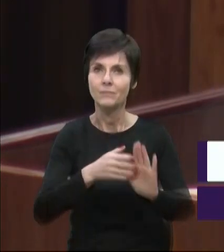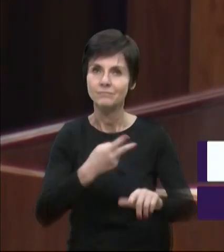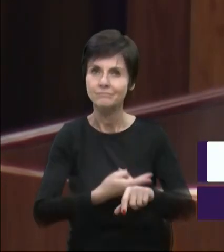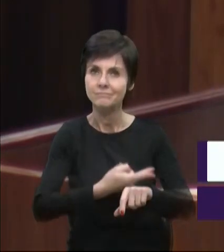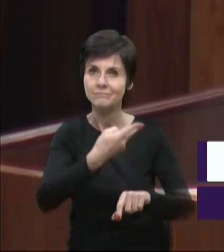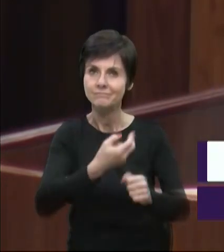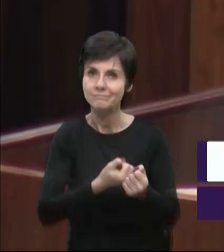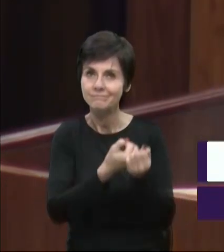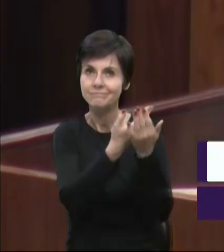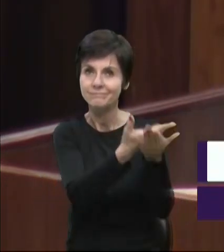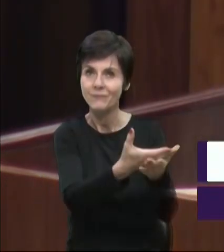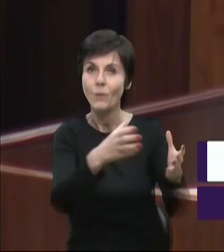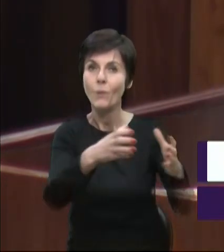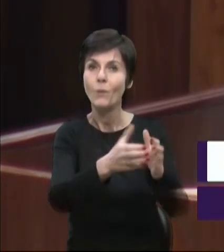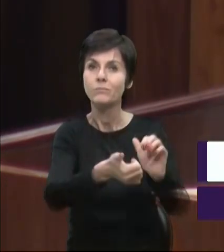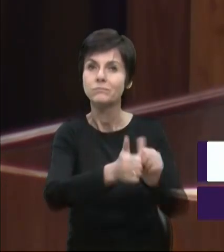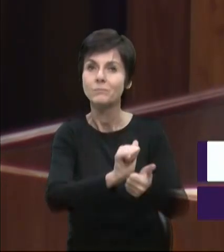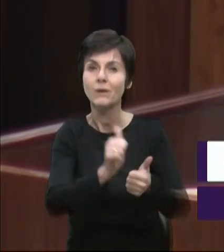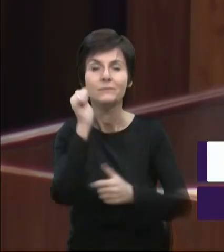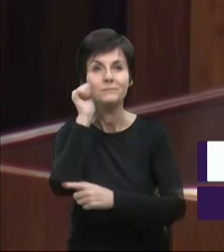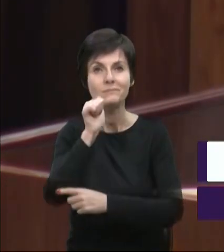esta noite ao time feminino de juventude.